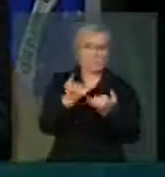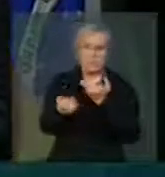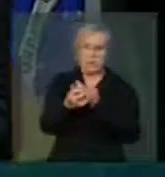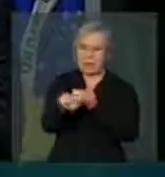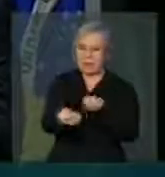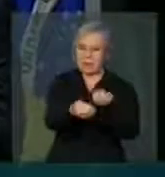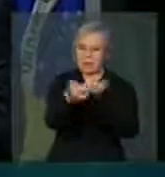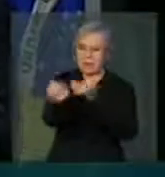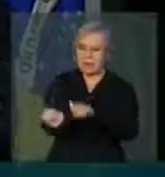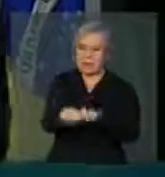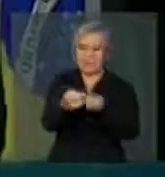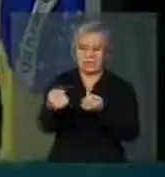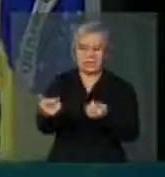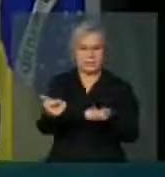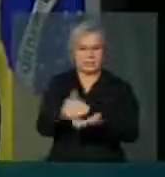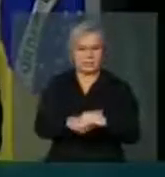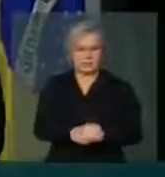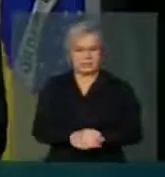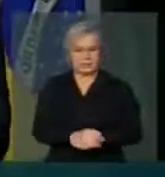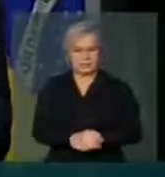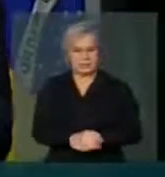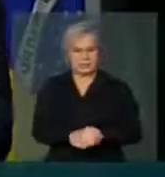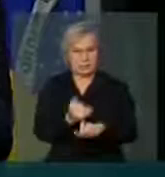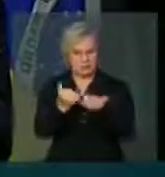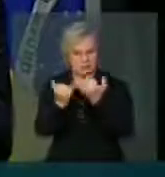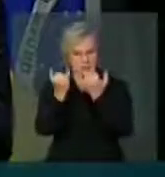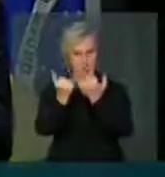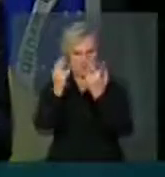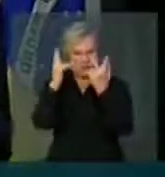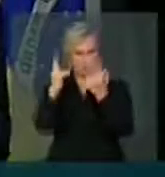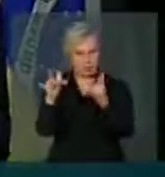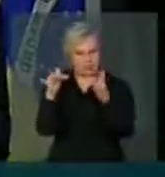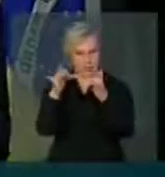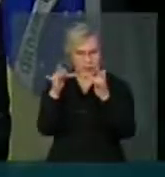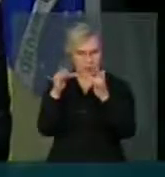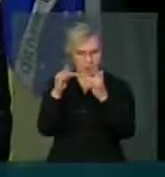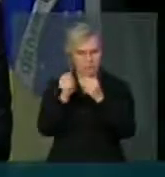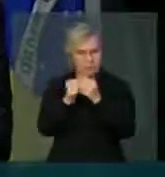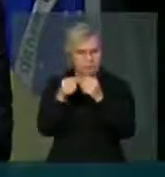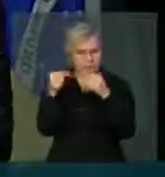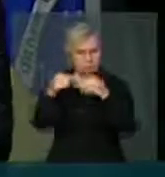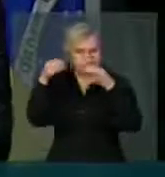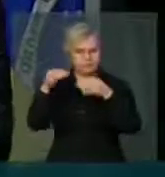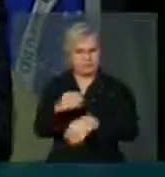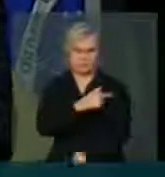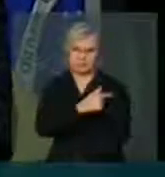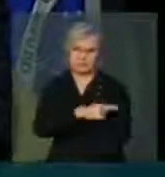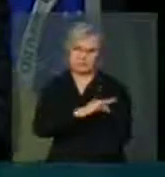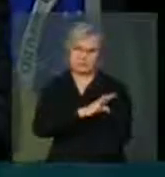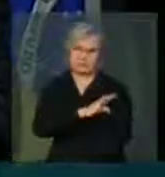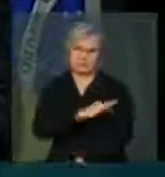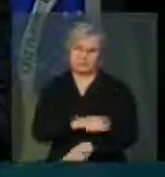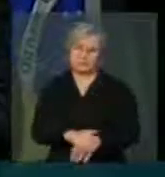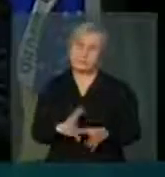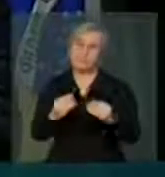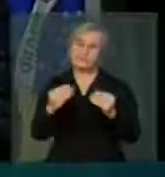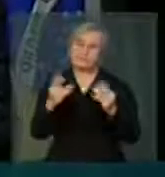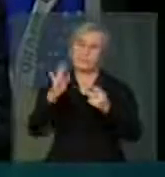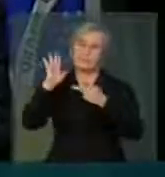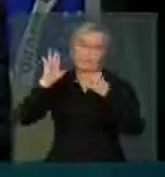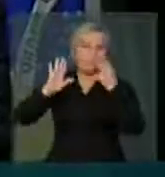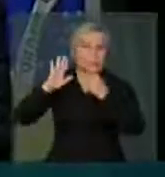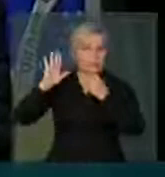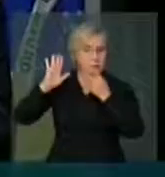bem característico da conduta petista ao longo desses anos. Faz muitas promessas, mas tem